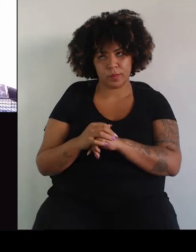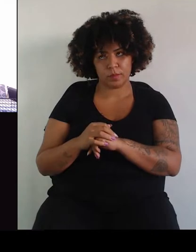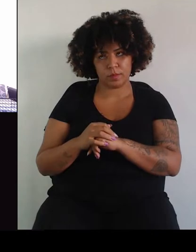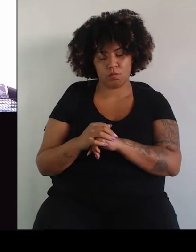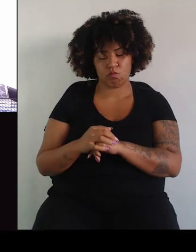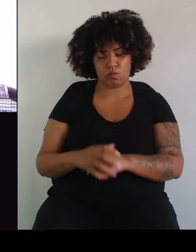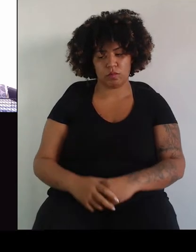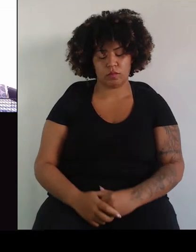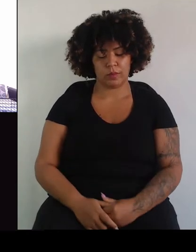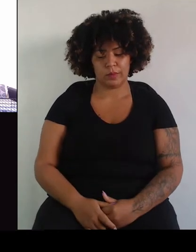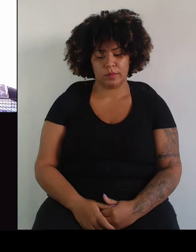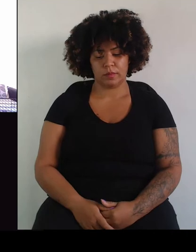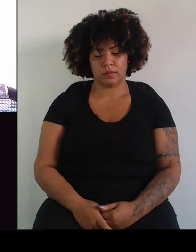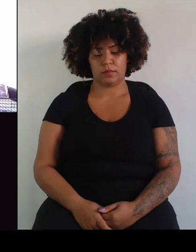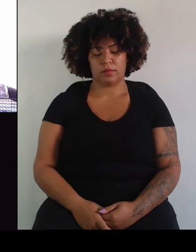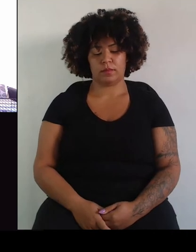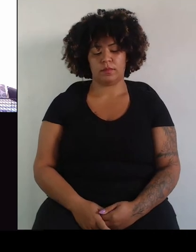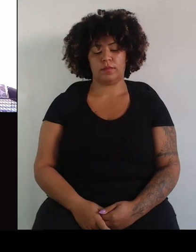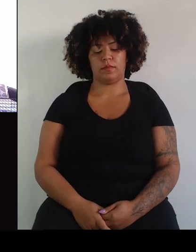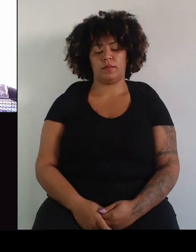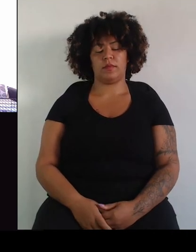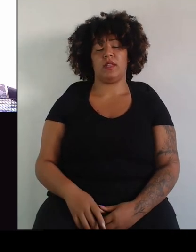resposta produtiva